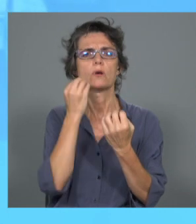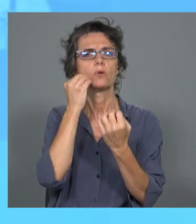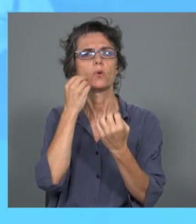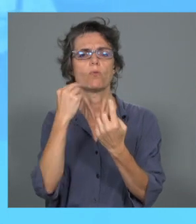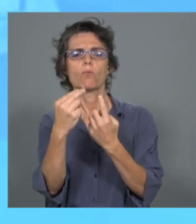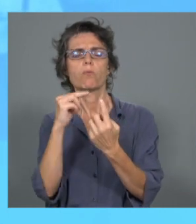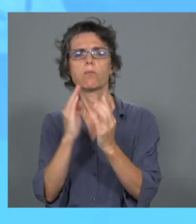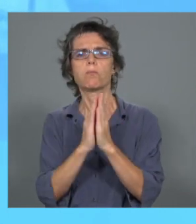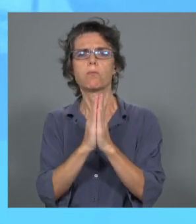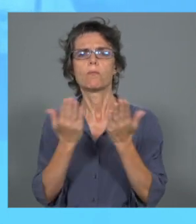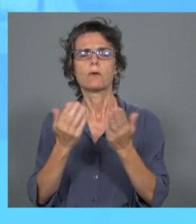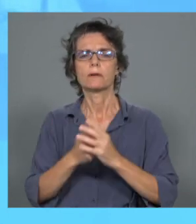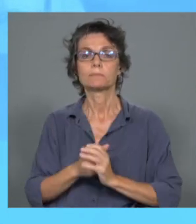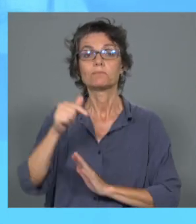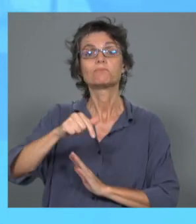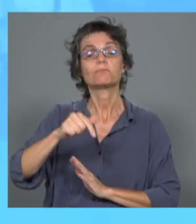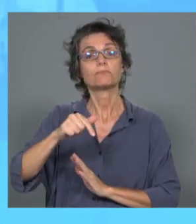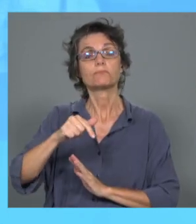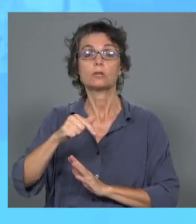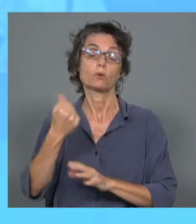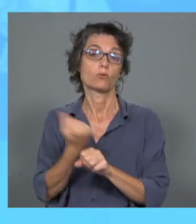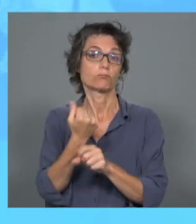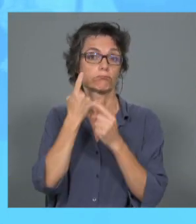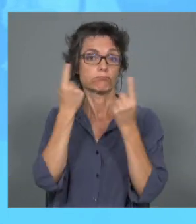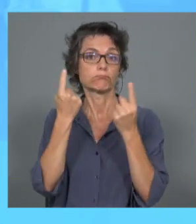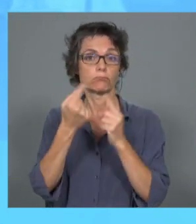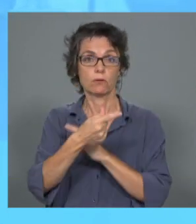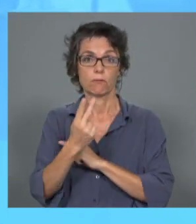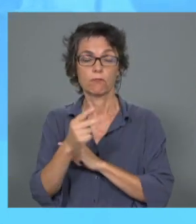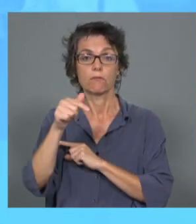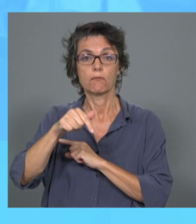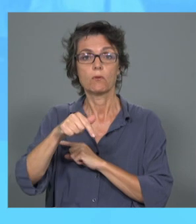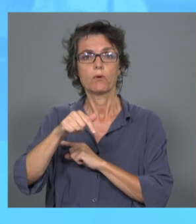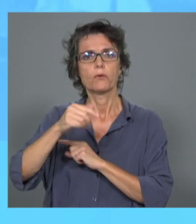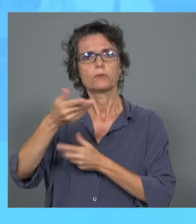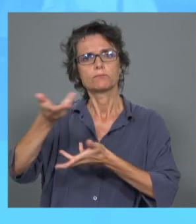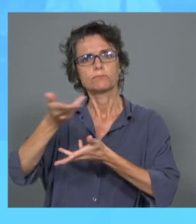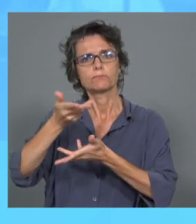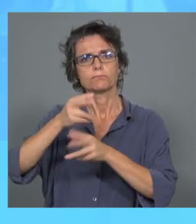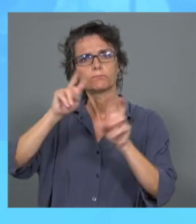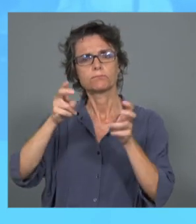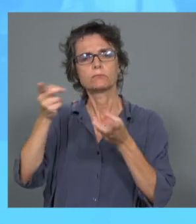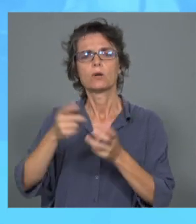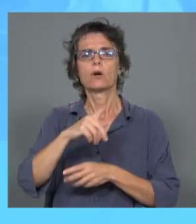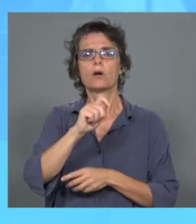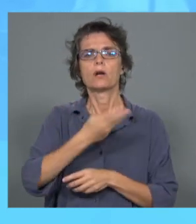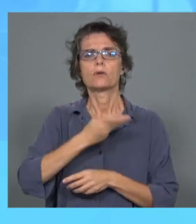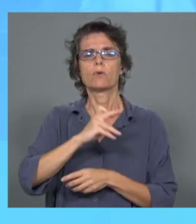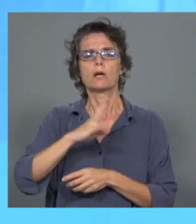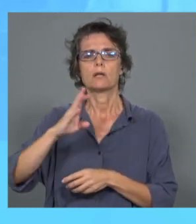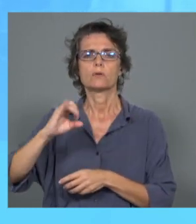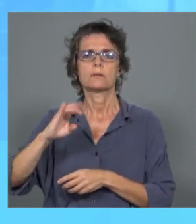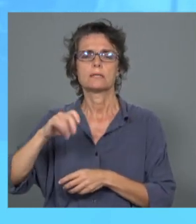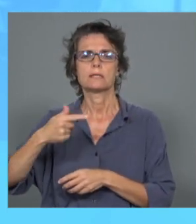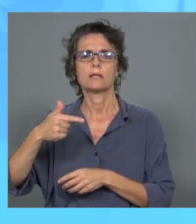país e no mundo. Uma aposta do Serviço Público de Televisão que olhamos hoje com Eduardo Sintra Torres, da Faculdade de